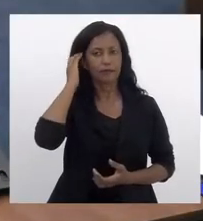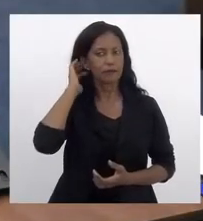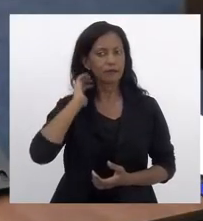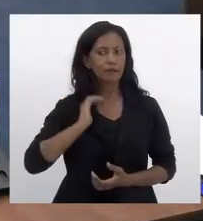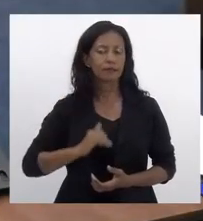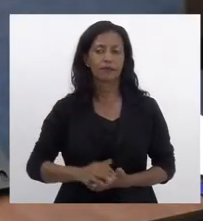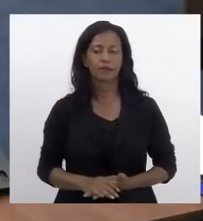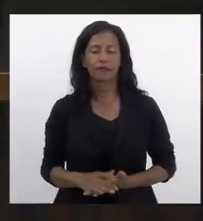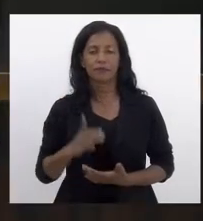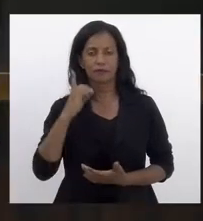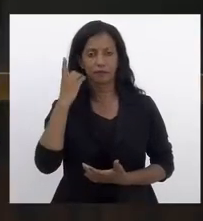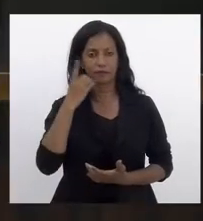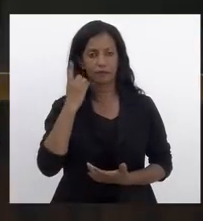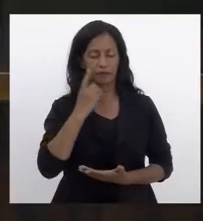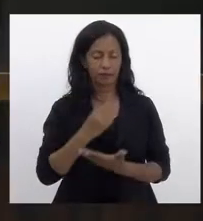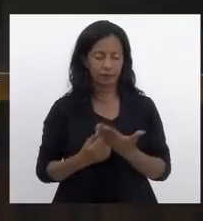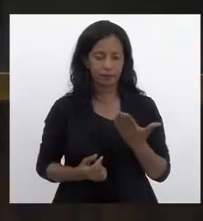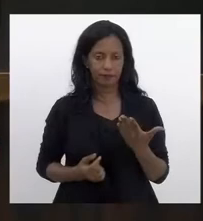Deputado Renato Zaca.